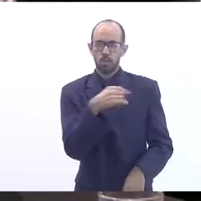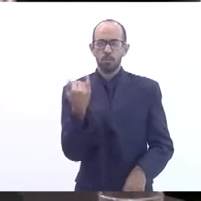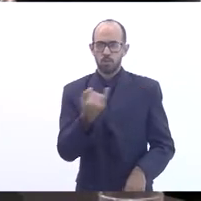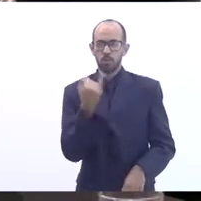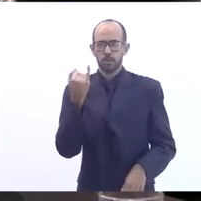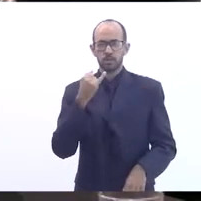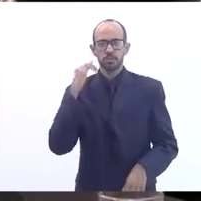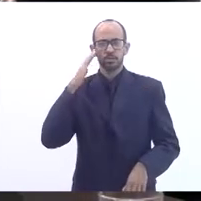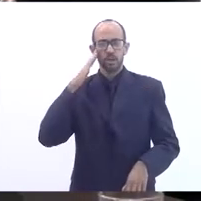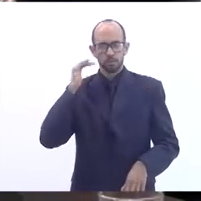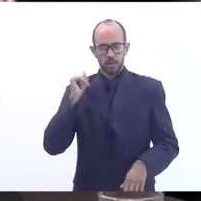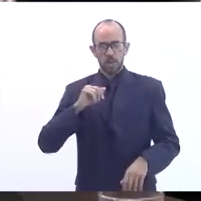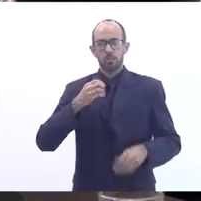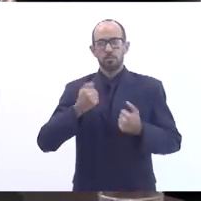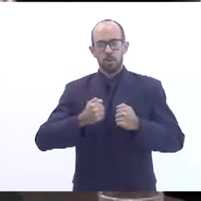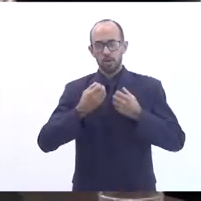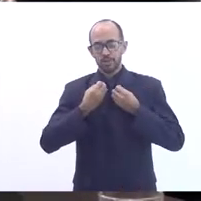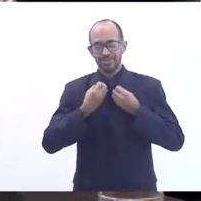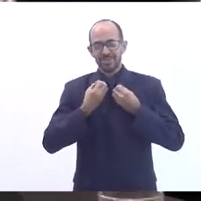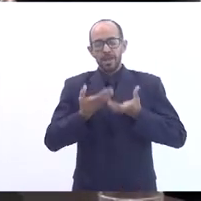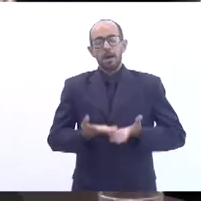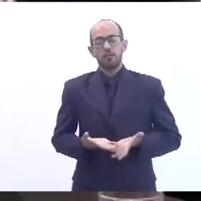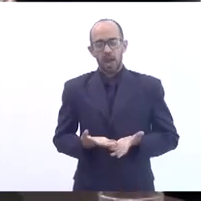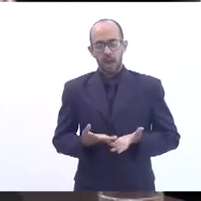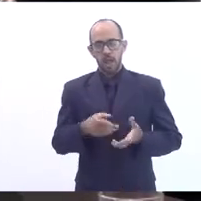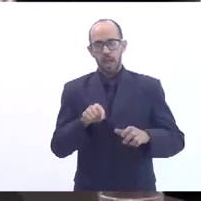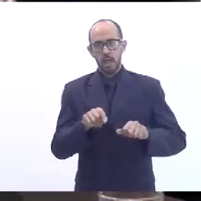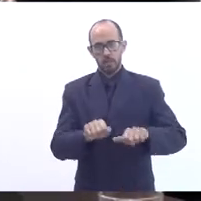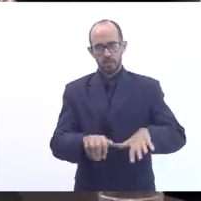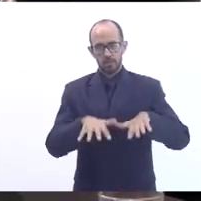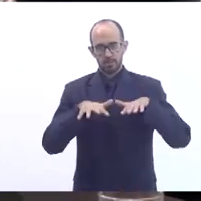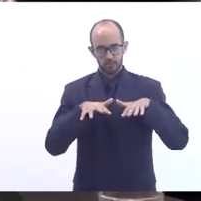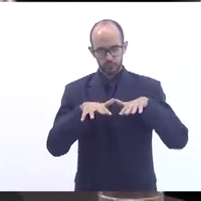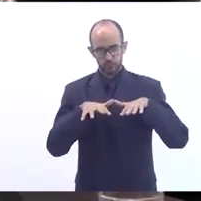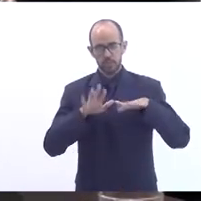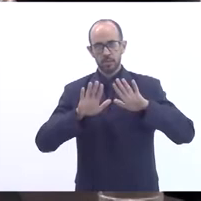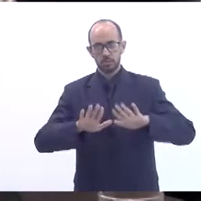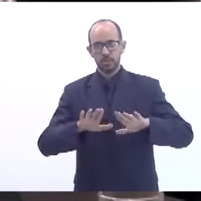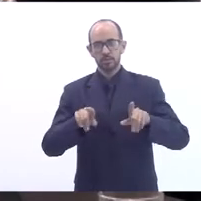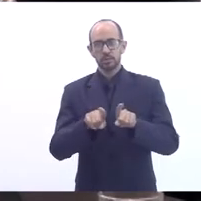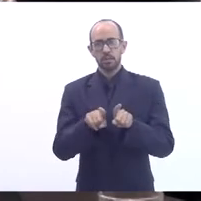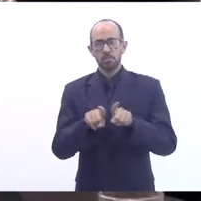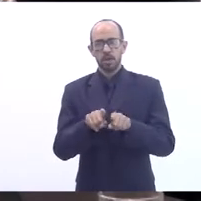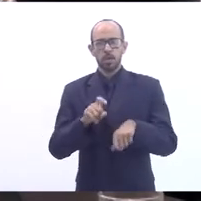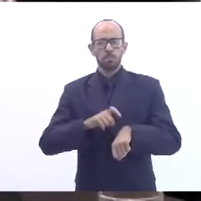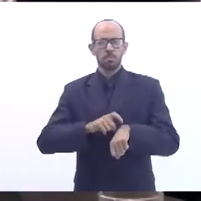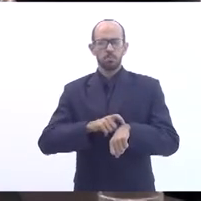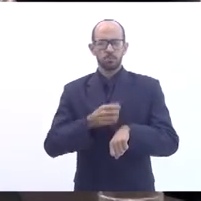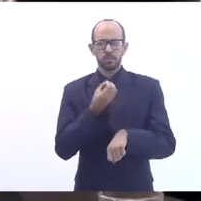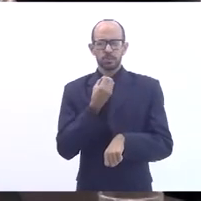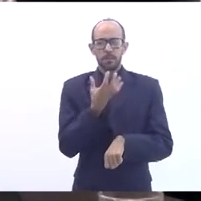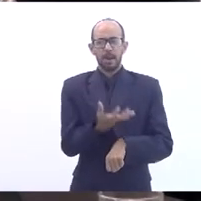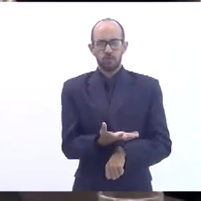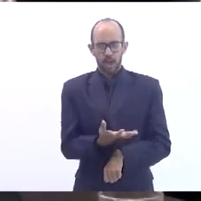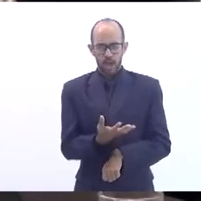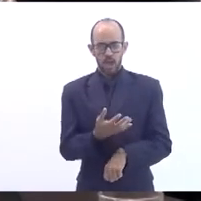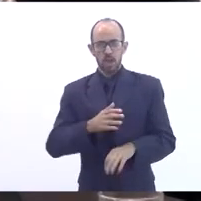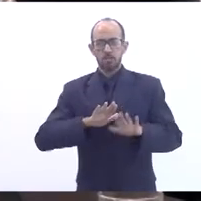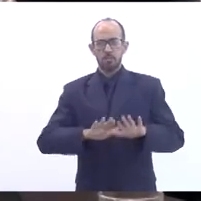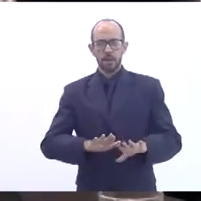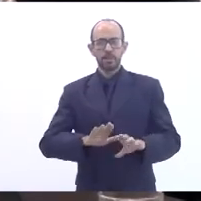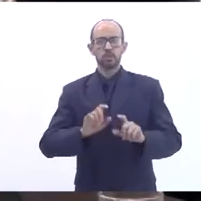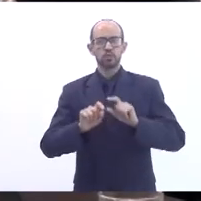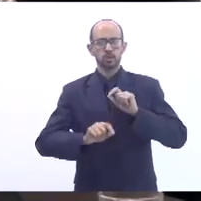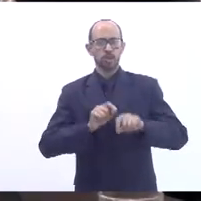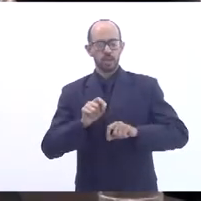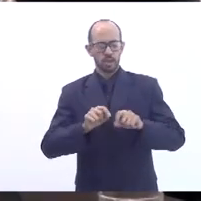desabafar aqui é um lugar para isso é audiência e desabafar ciência também então vai ter audiência só para